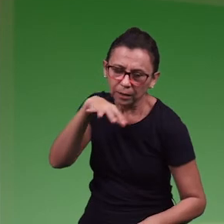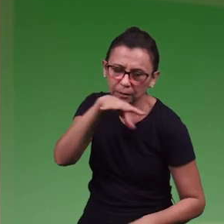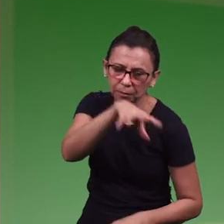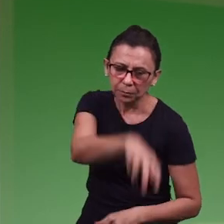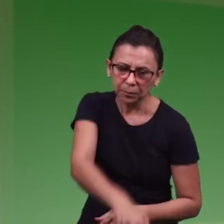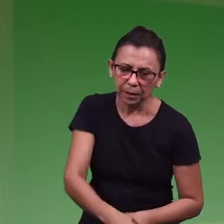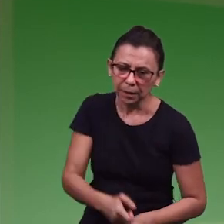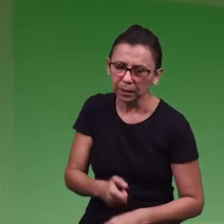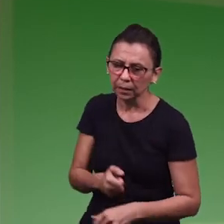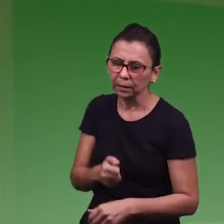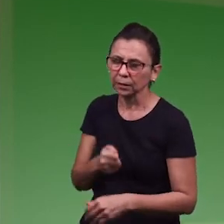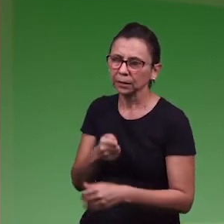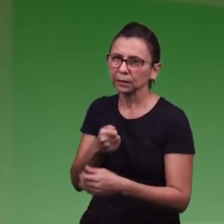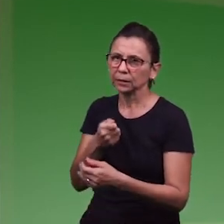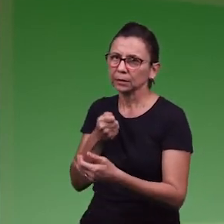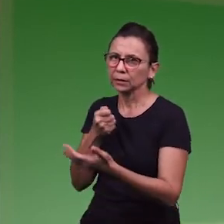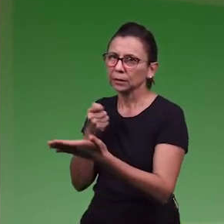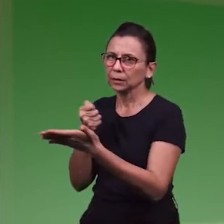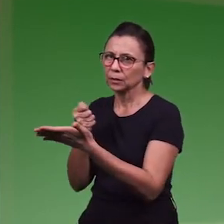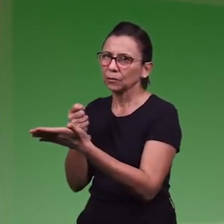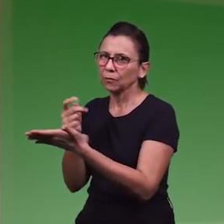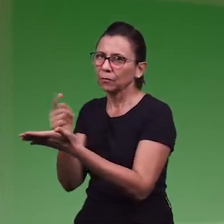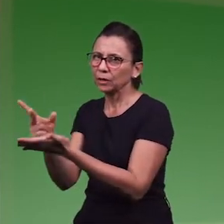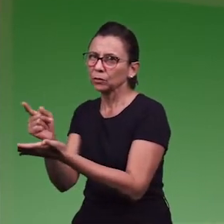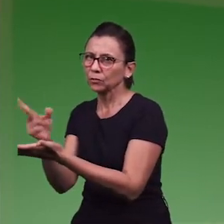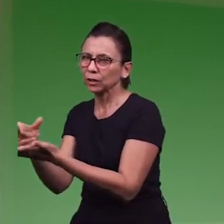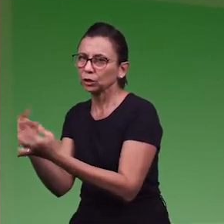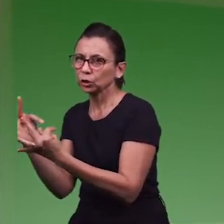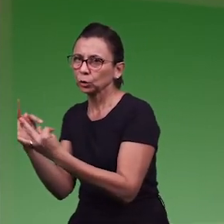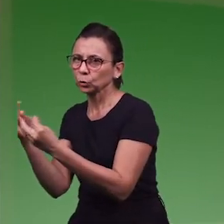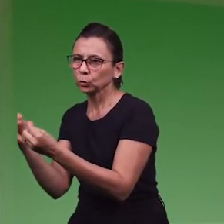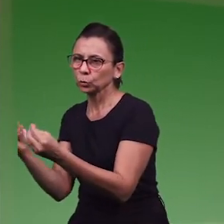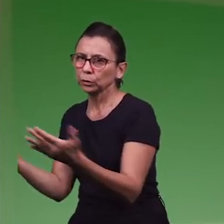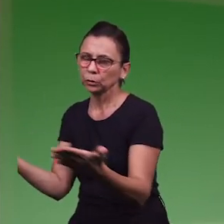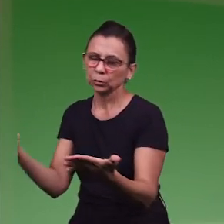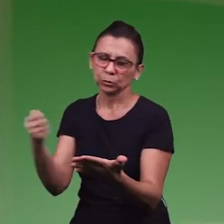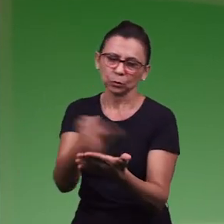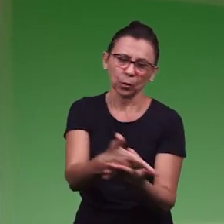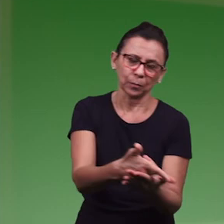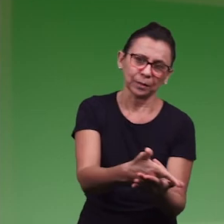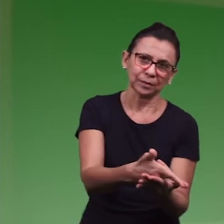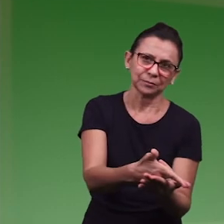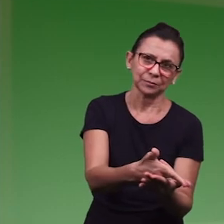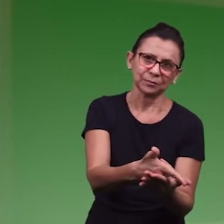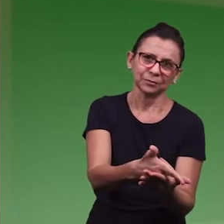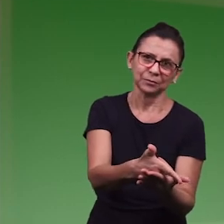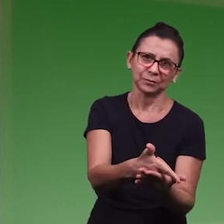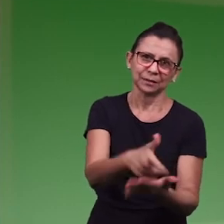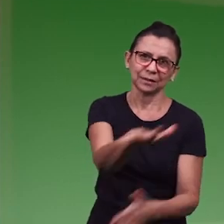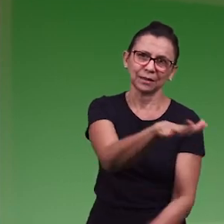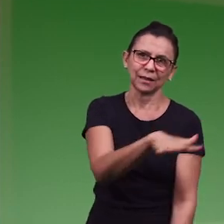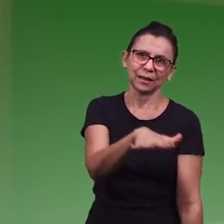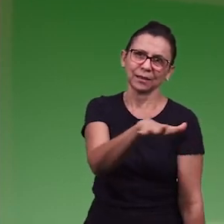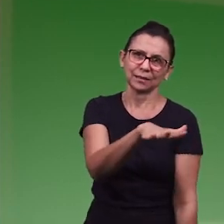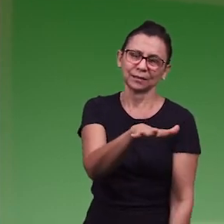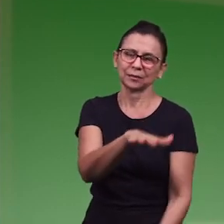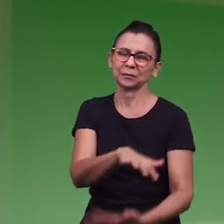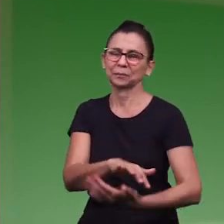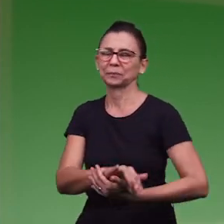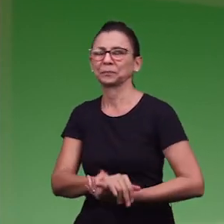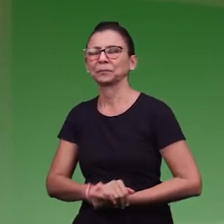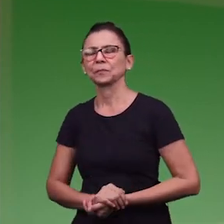aquele campo. Pastor Gilson, o texto que nós lemos nos fala sobre um tesouro, e um tesouro que nos é